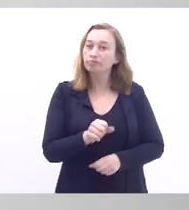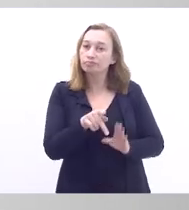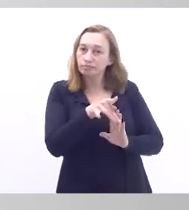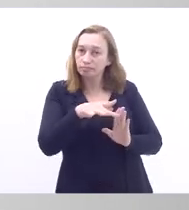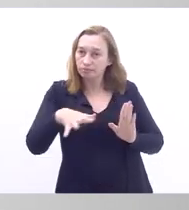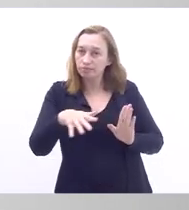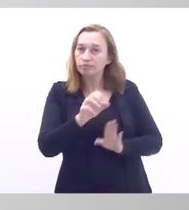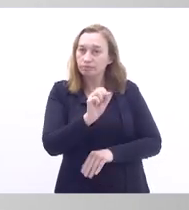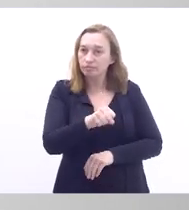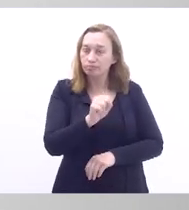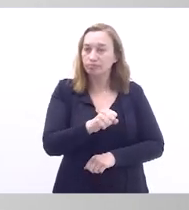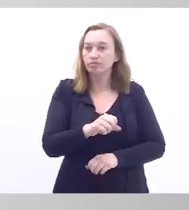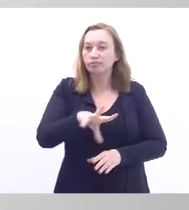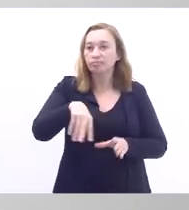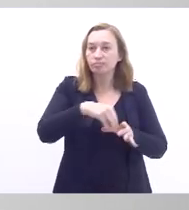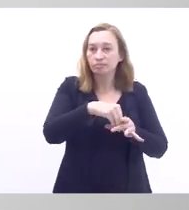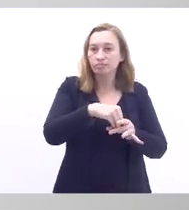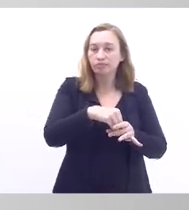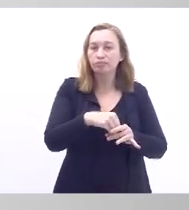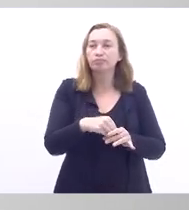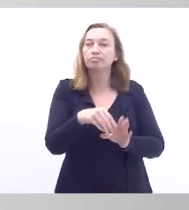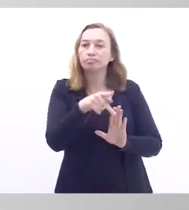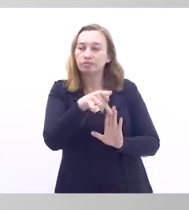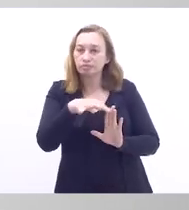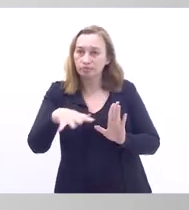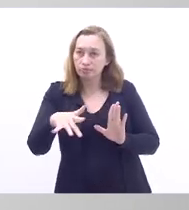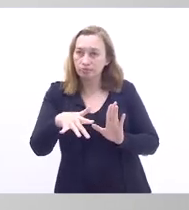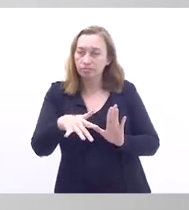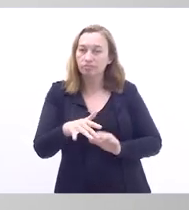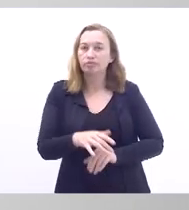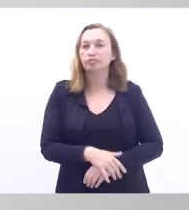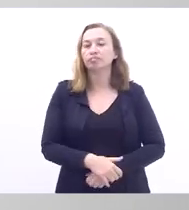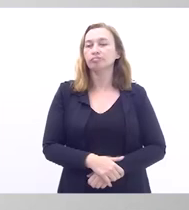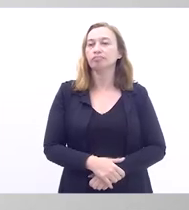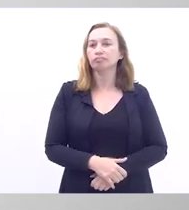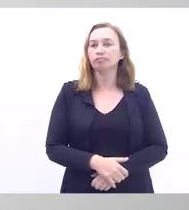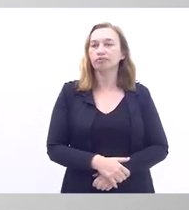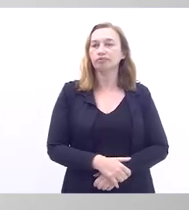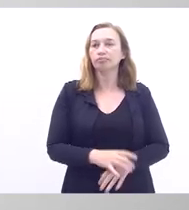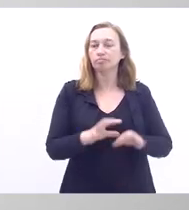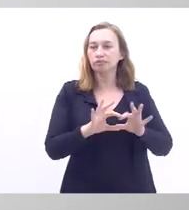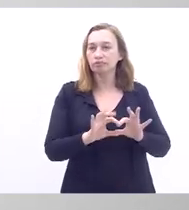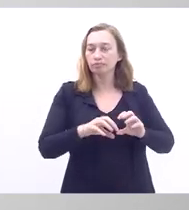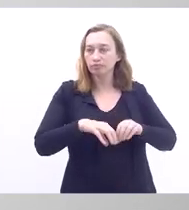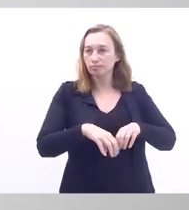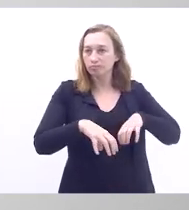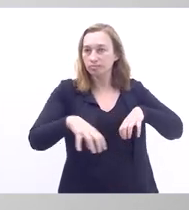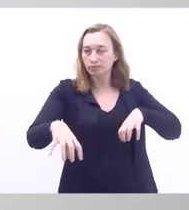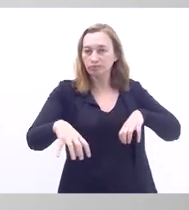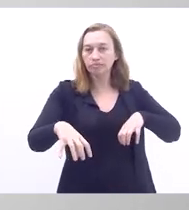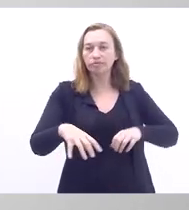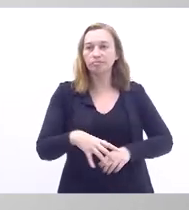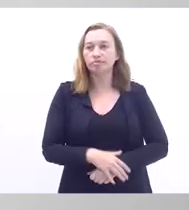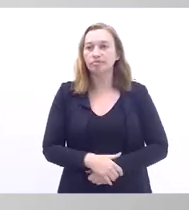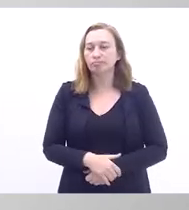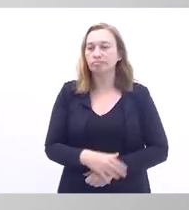protocolo e dentro desse protocolo é teto alecido a distância mínima que tem entre as pessoas e